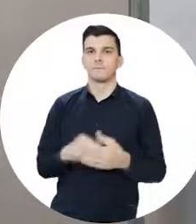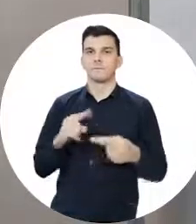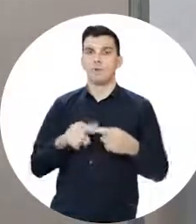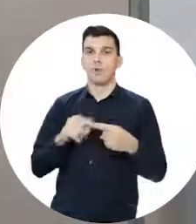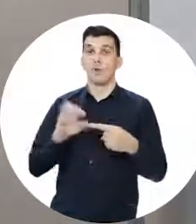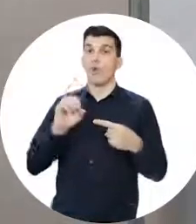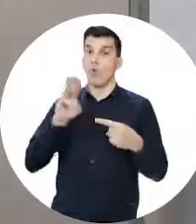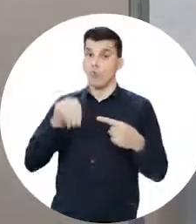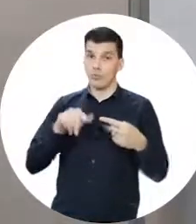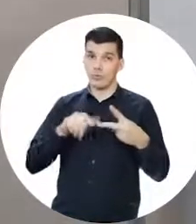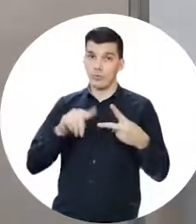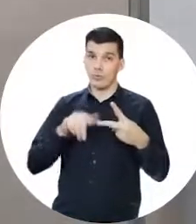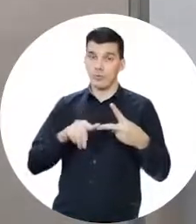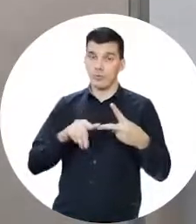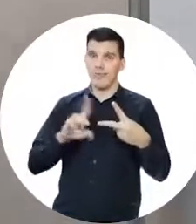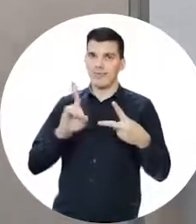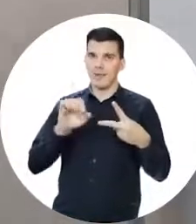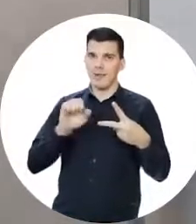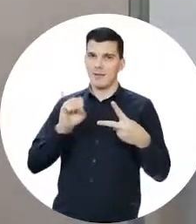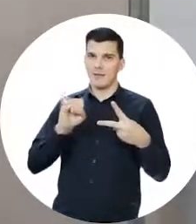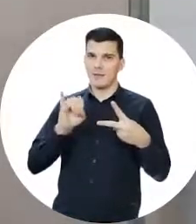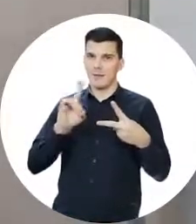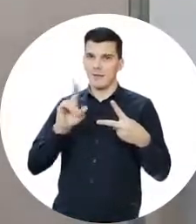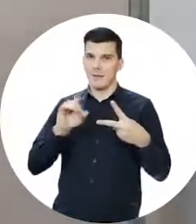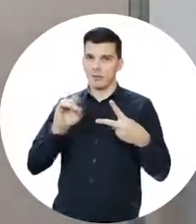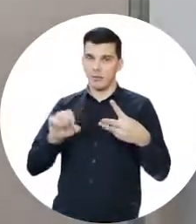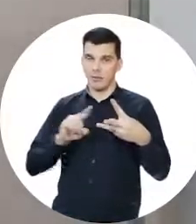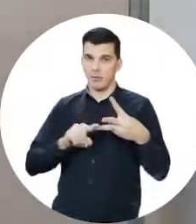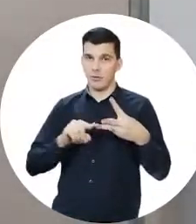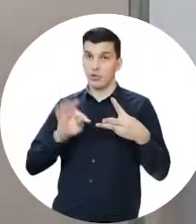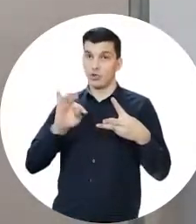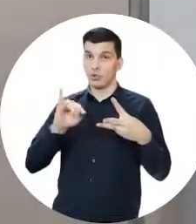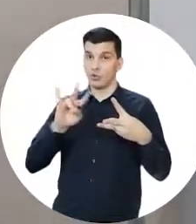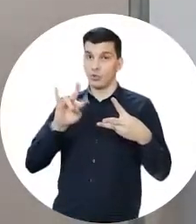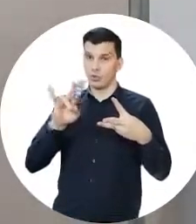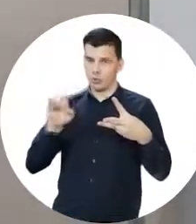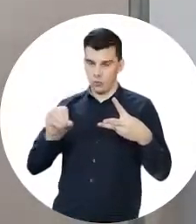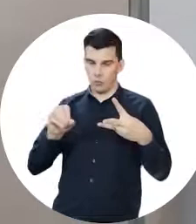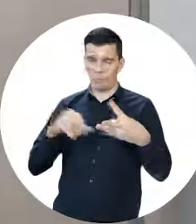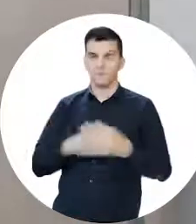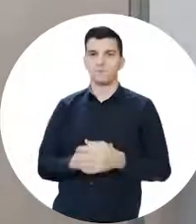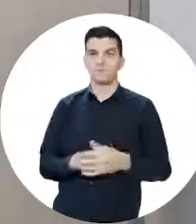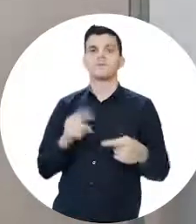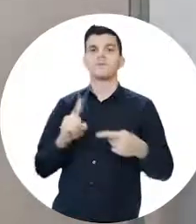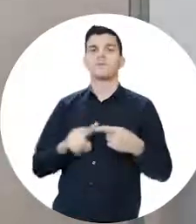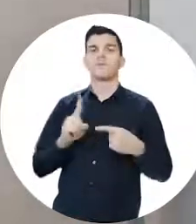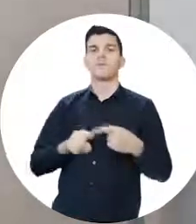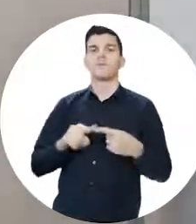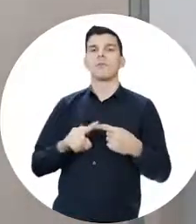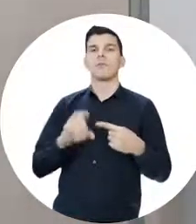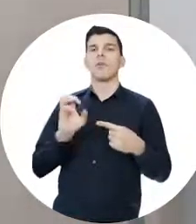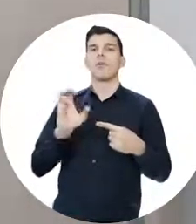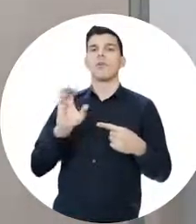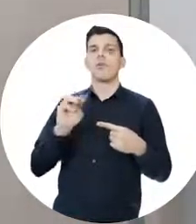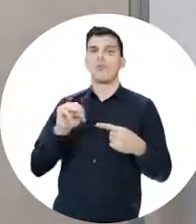Concentração comum, densidade de uma solução, título em massa e título em volume. Ok? Concentração